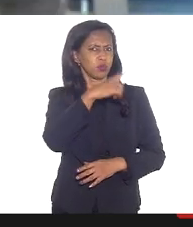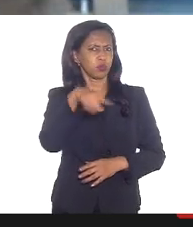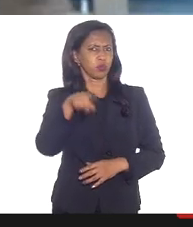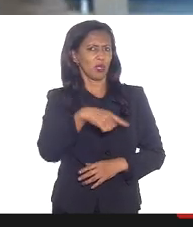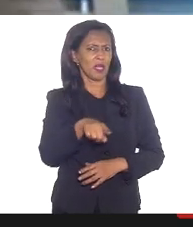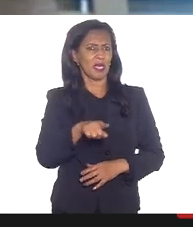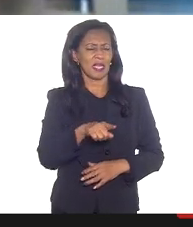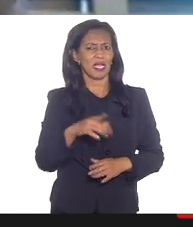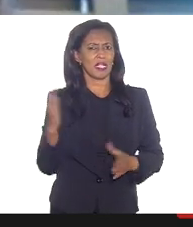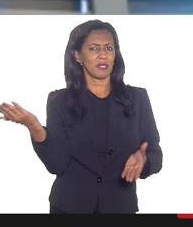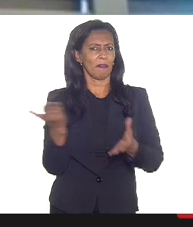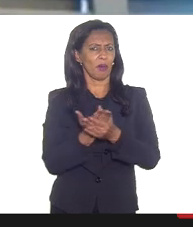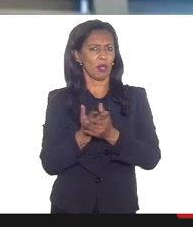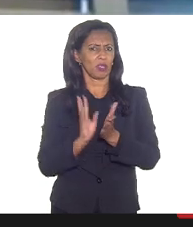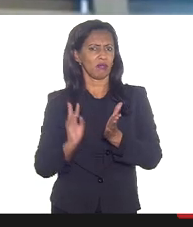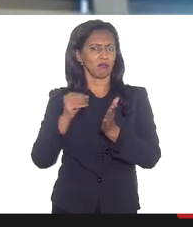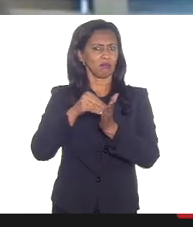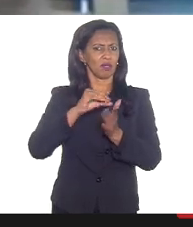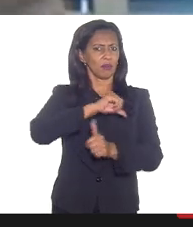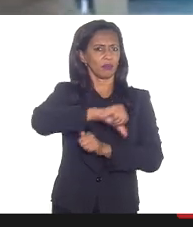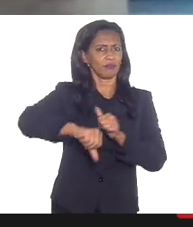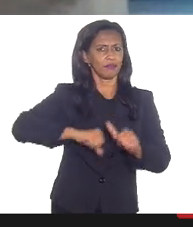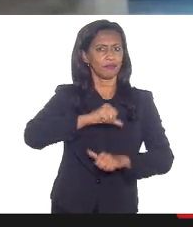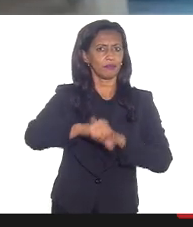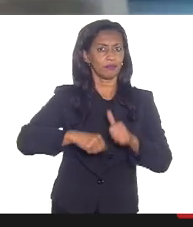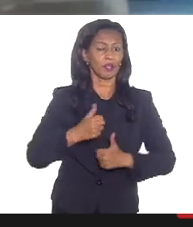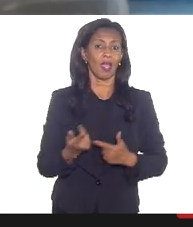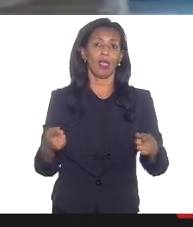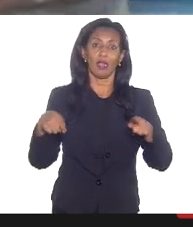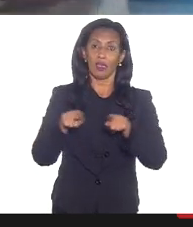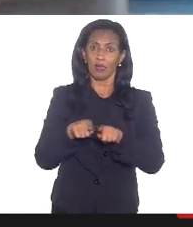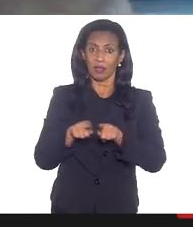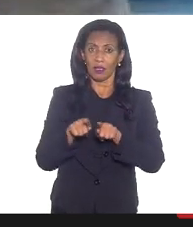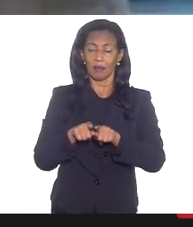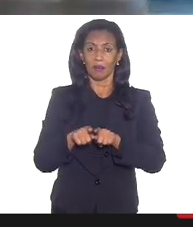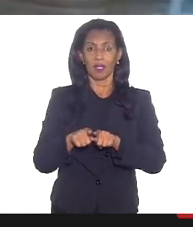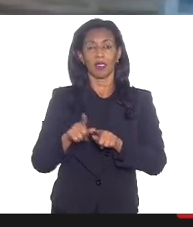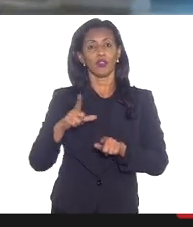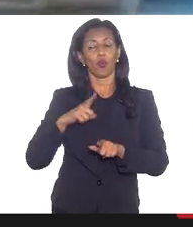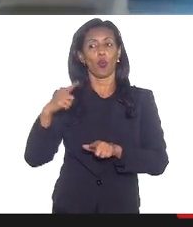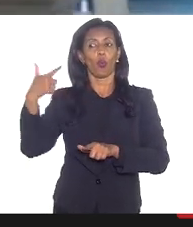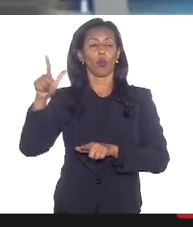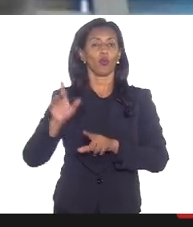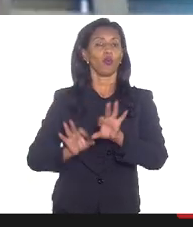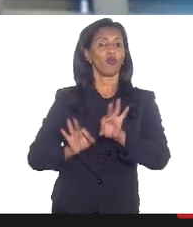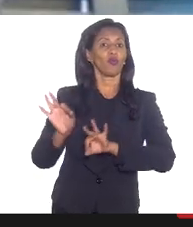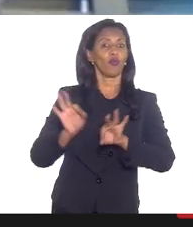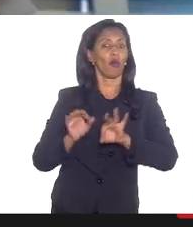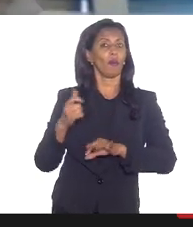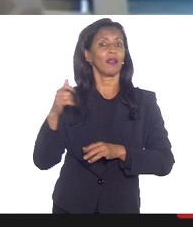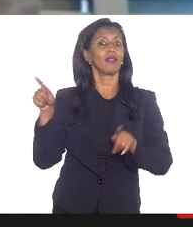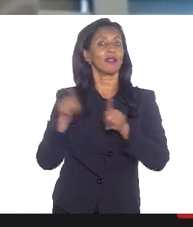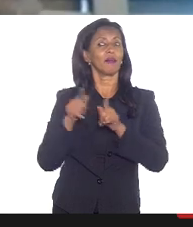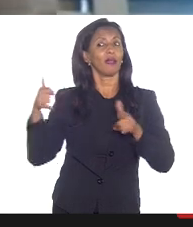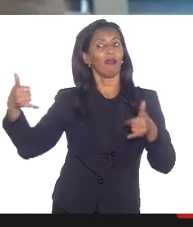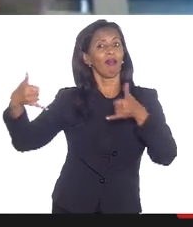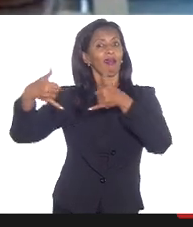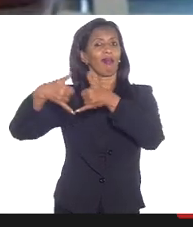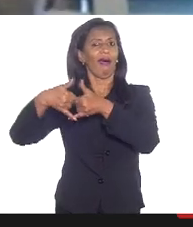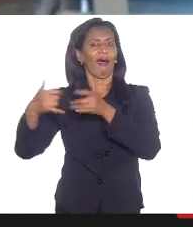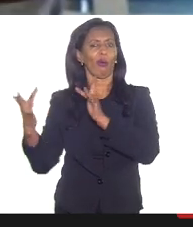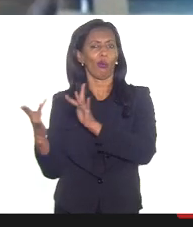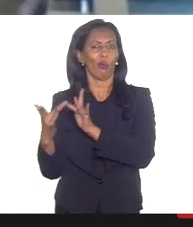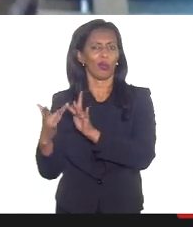desse processo, da implementação dessa reforma, e a gente também, de diversas maneiras, a gente tentou entrar em contato com a secretaria para